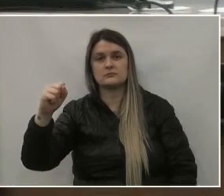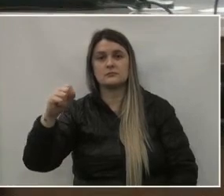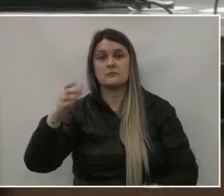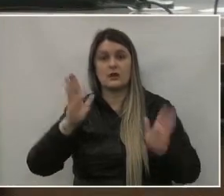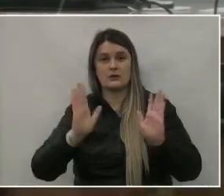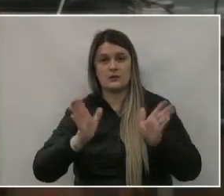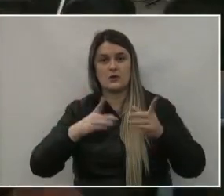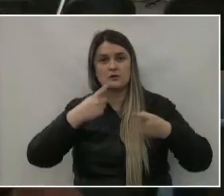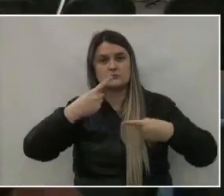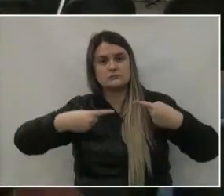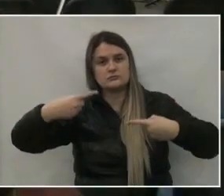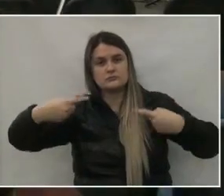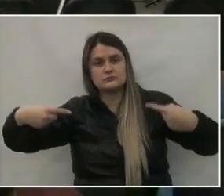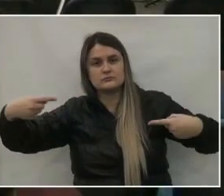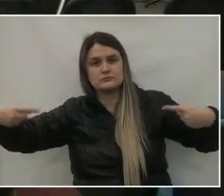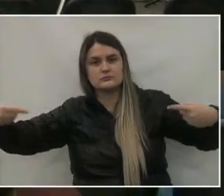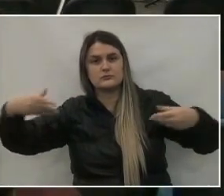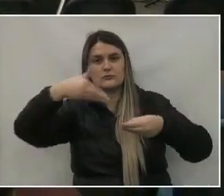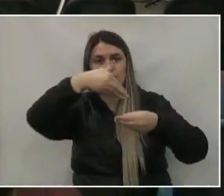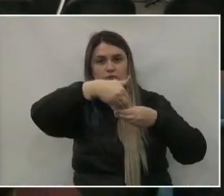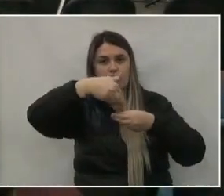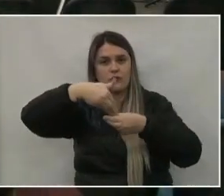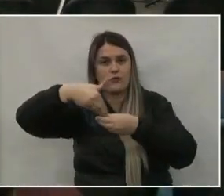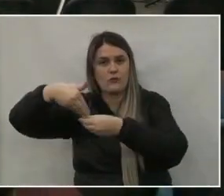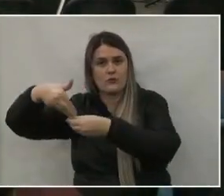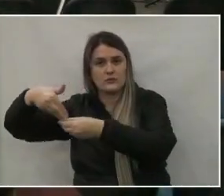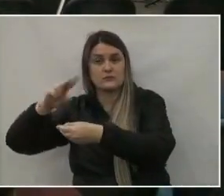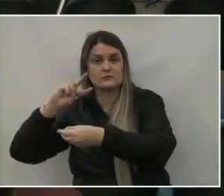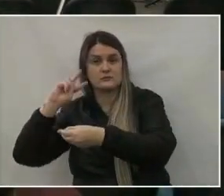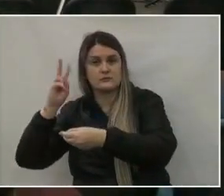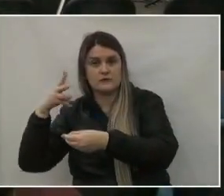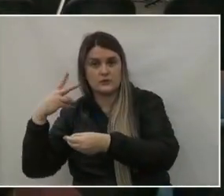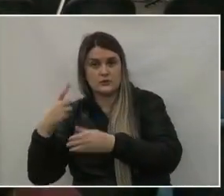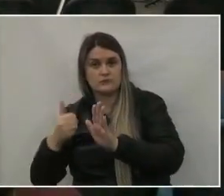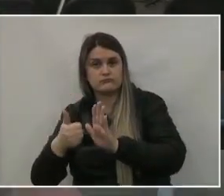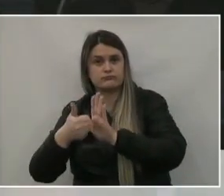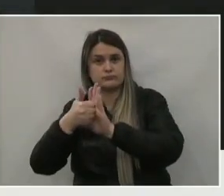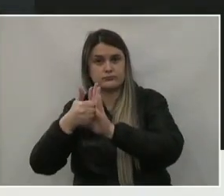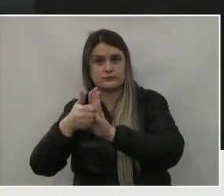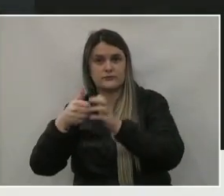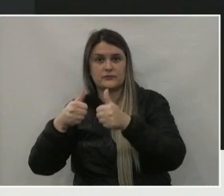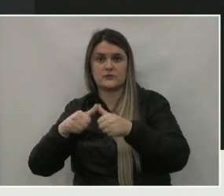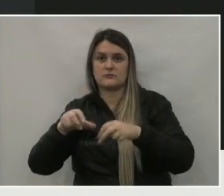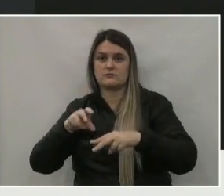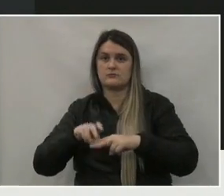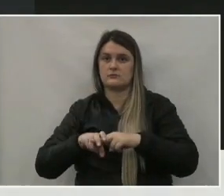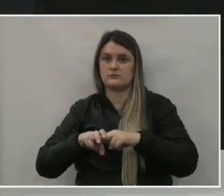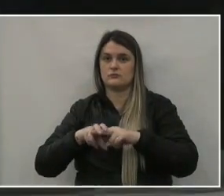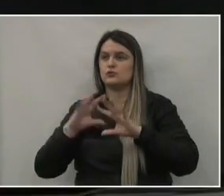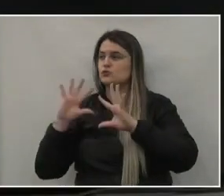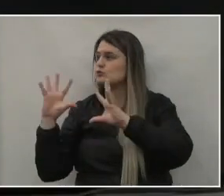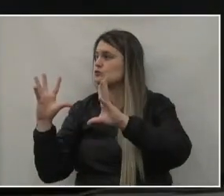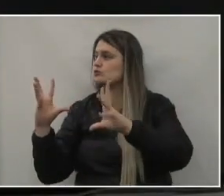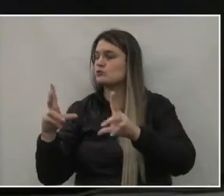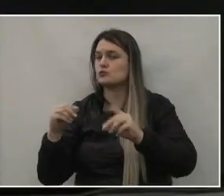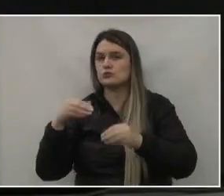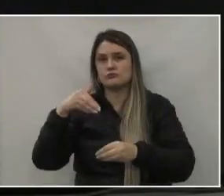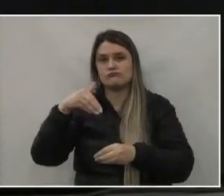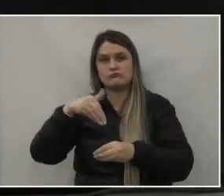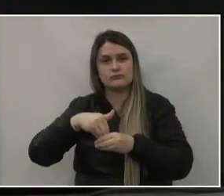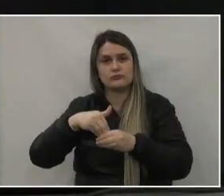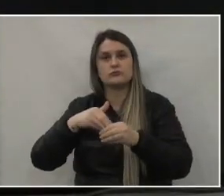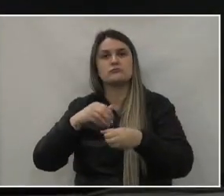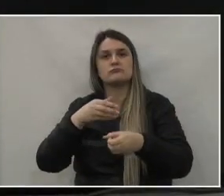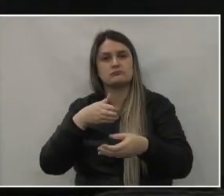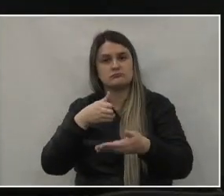Em discussão. Em votação, senhores vereadores que aprovam, permaneçam como estão. Aprovada. Votação